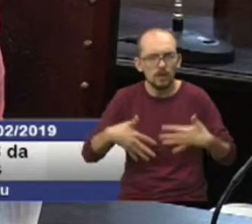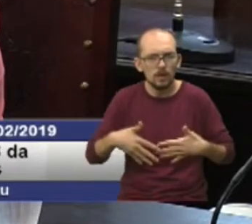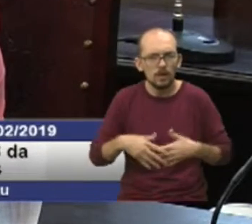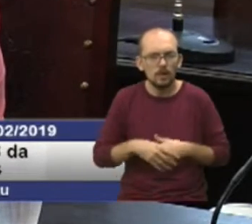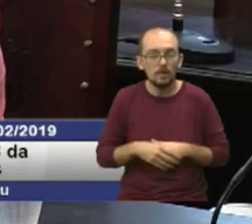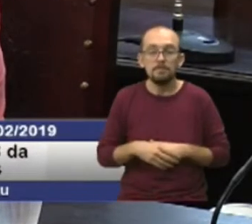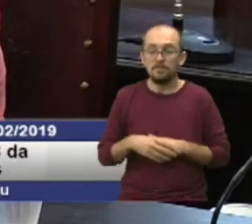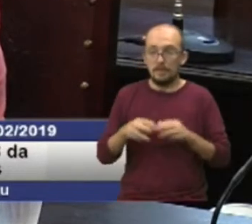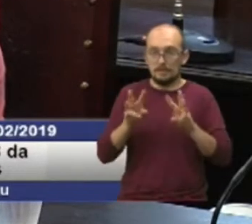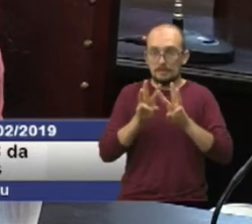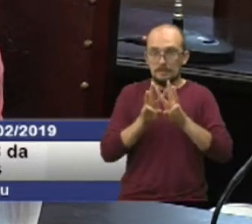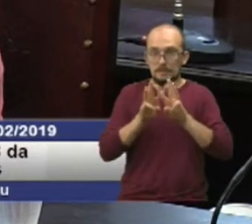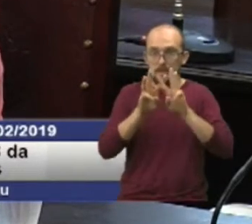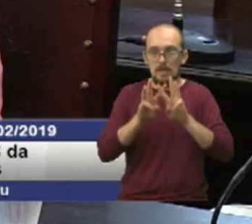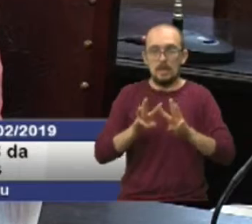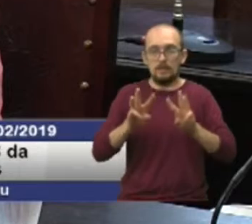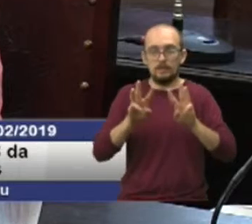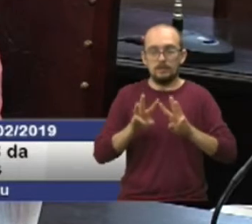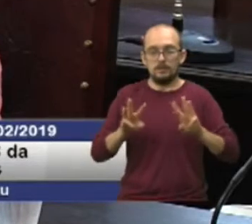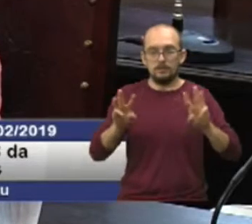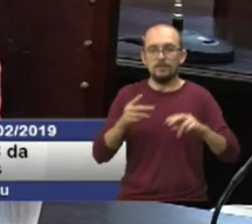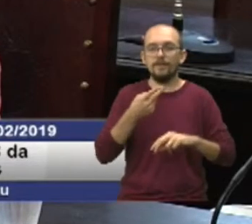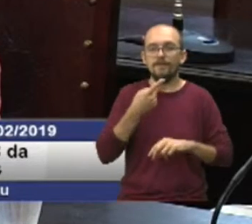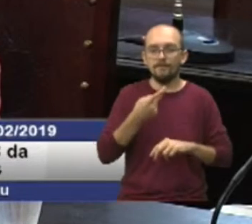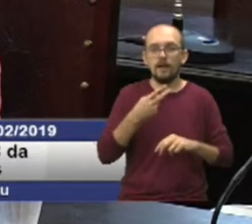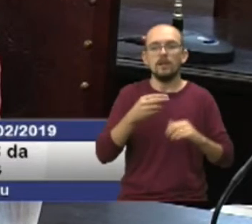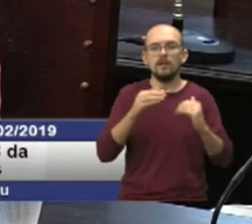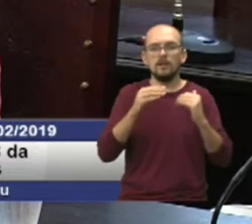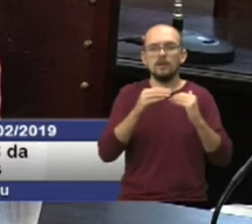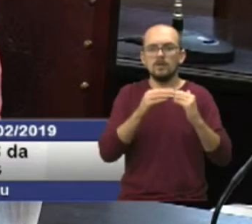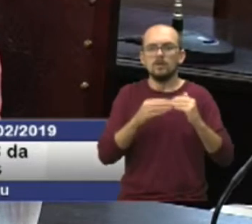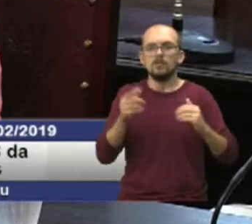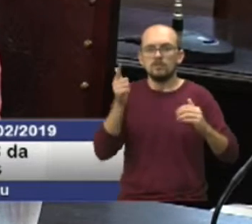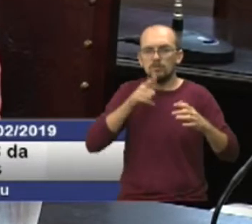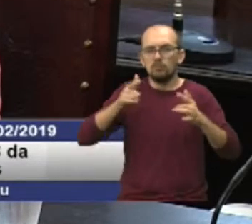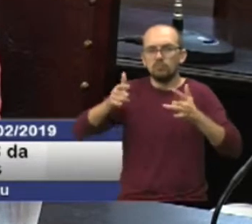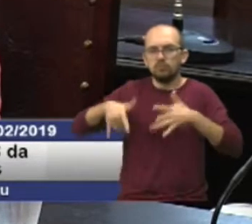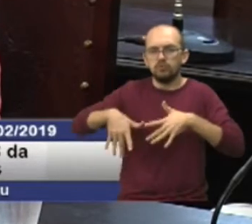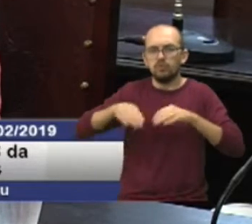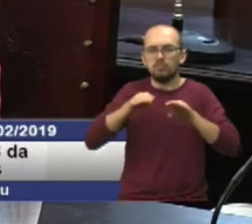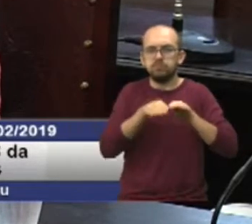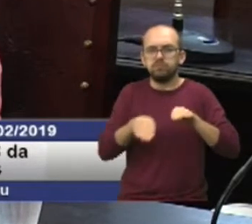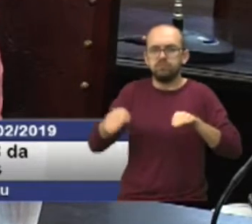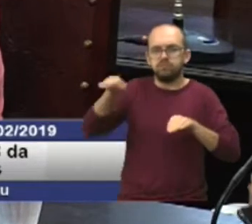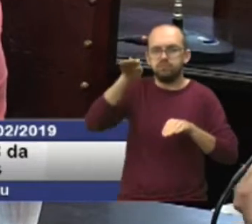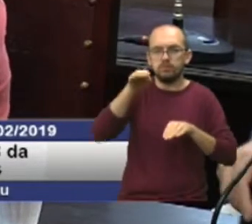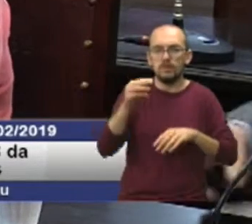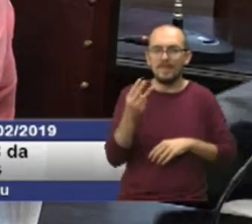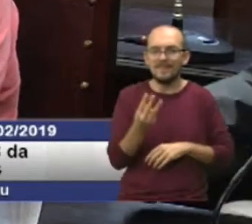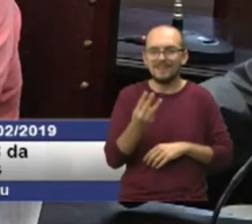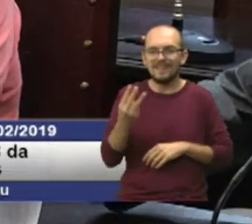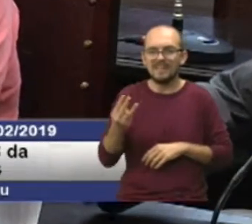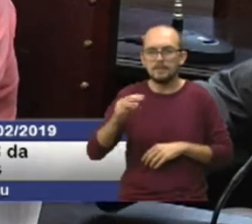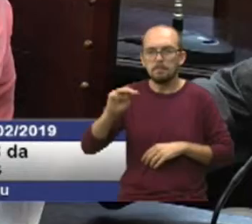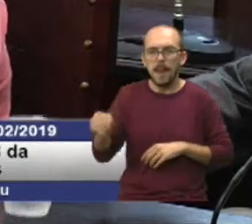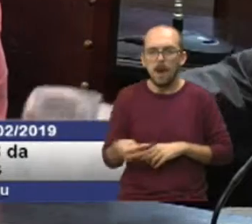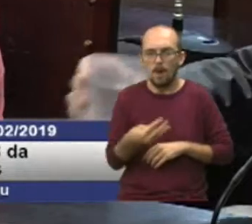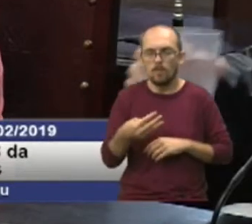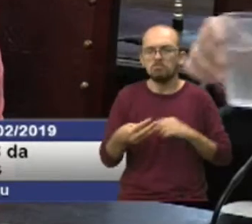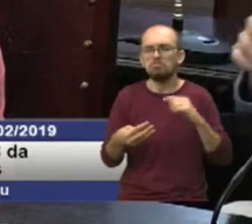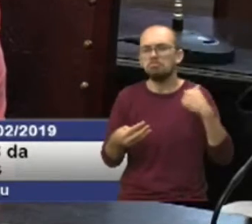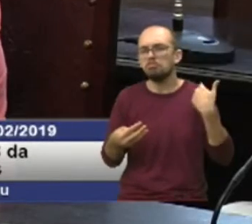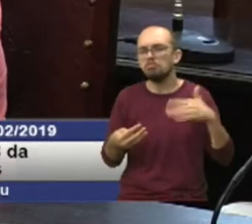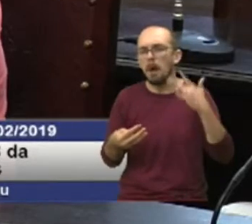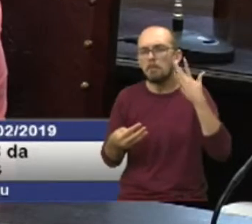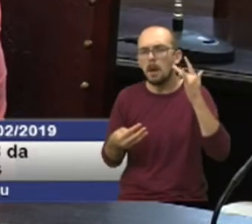No site saiu... Né, que tinha tido um superávit de 33 milhões, se não me engano, na prefeitura. Tá? Mas depois, no dia 4 ou 5 de